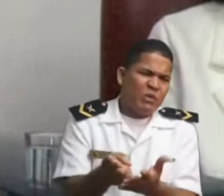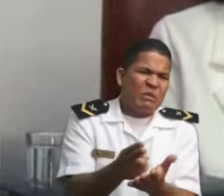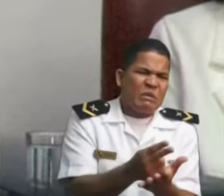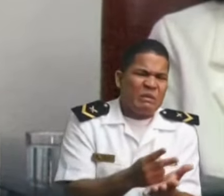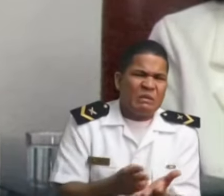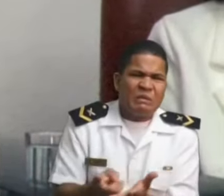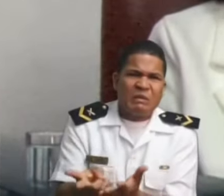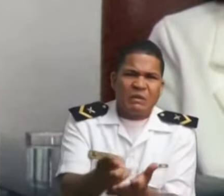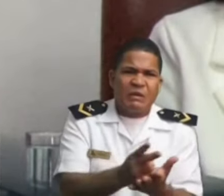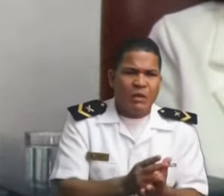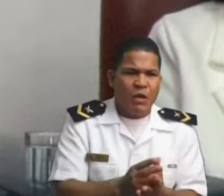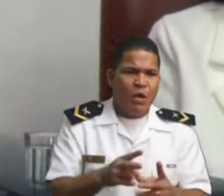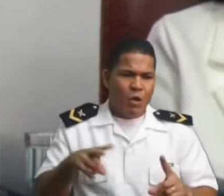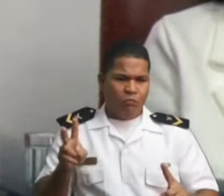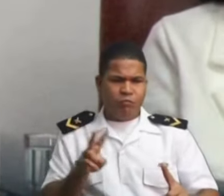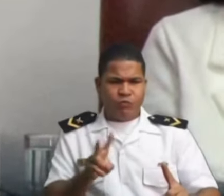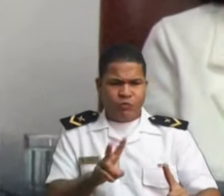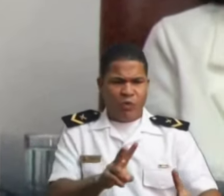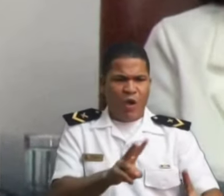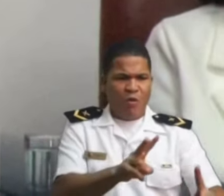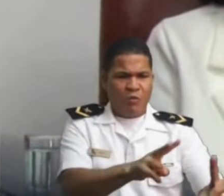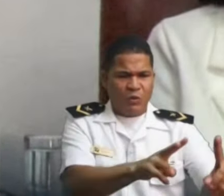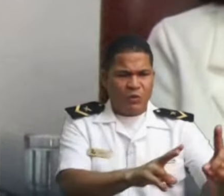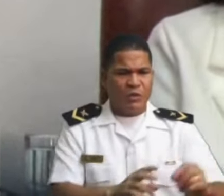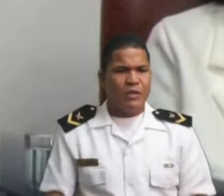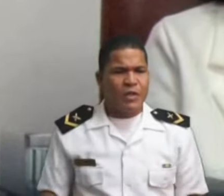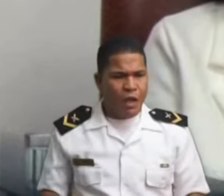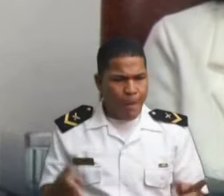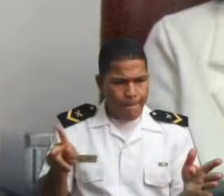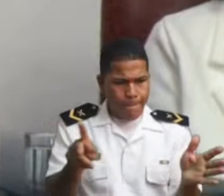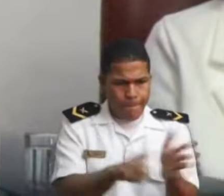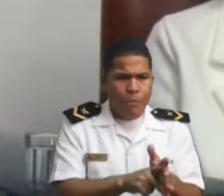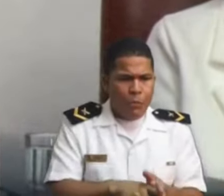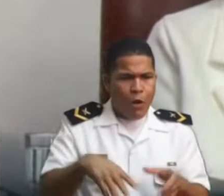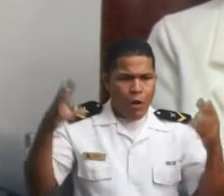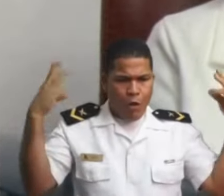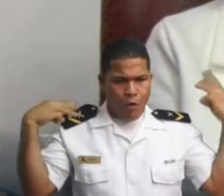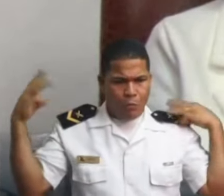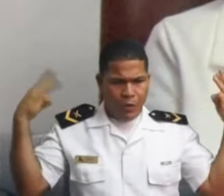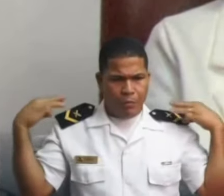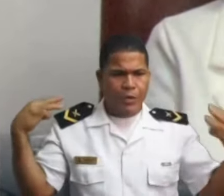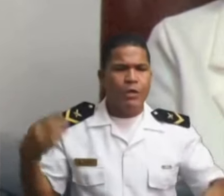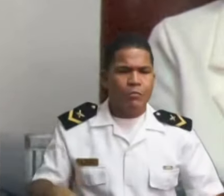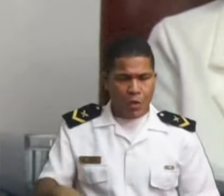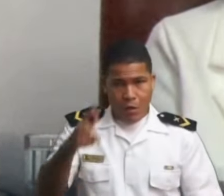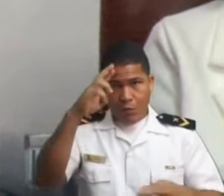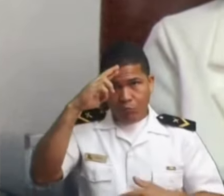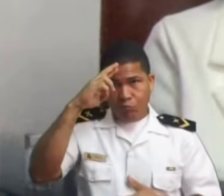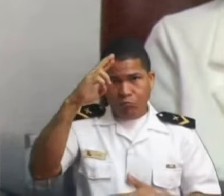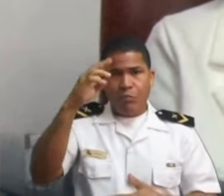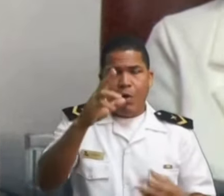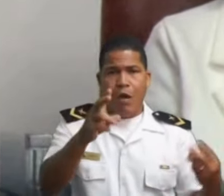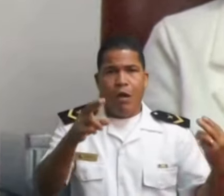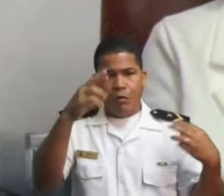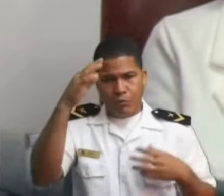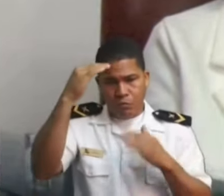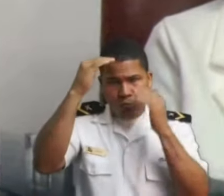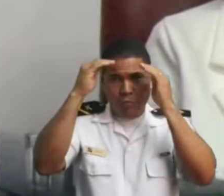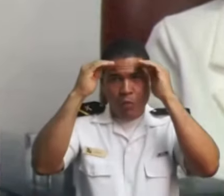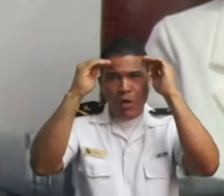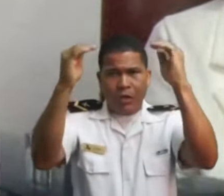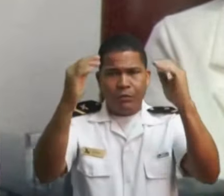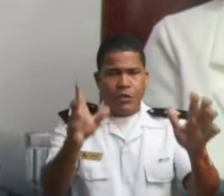A Procuradoria Especial da Marinha, a qual compete zelar pelo respeito à Constituição e ao ordenamento jurídico